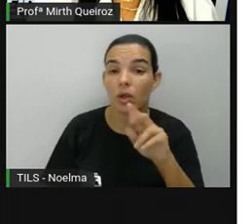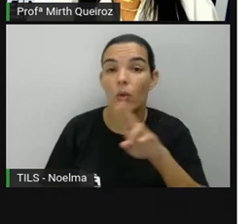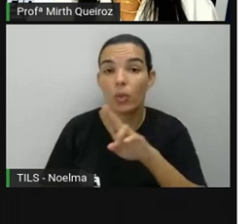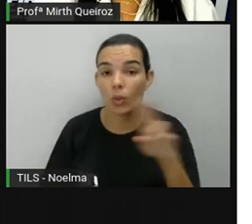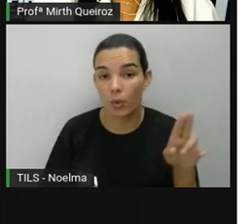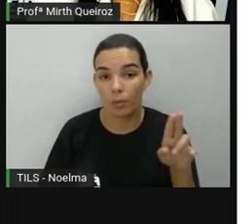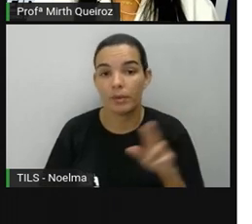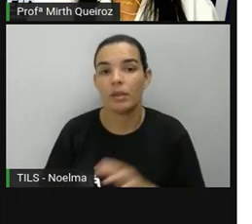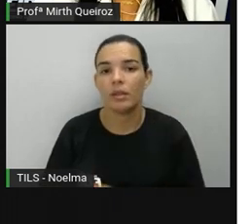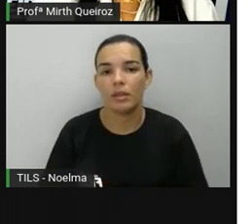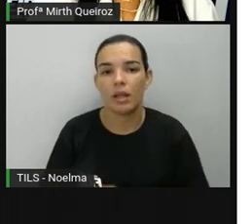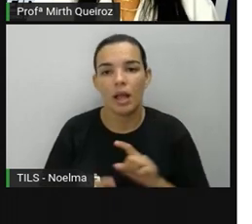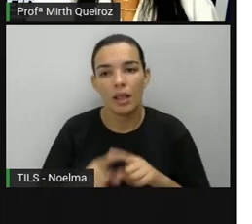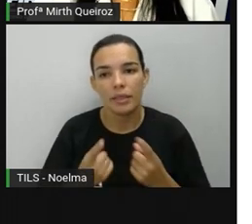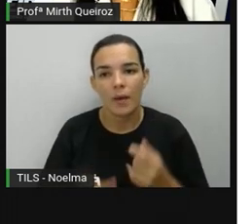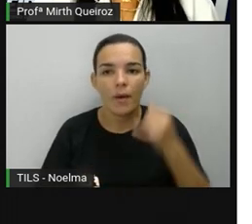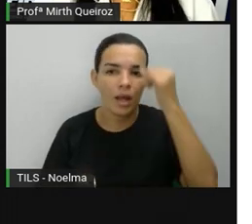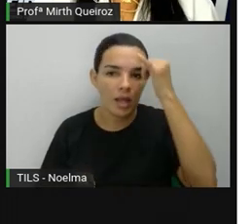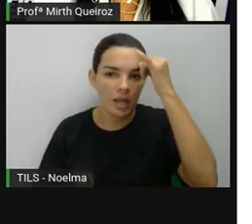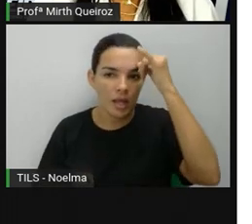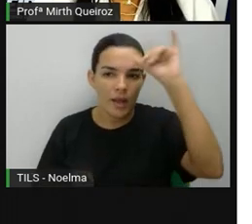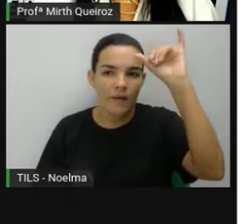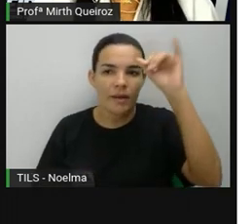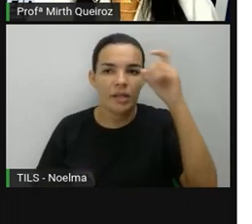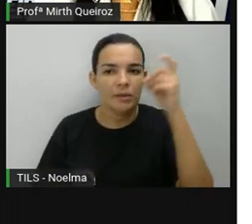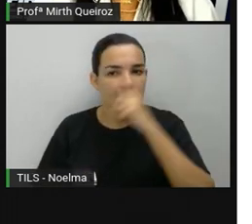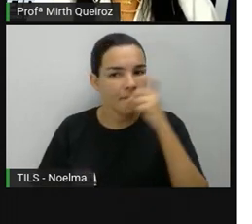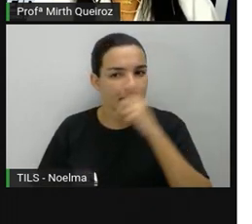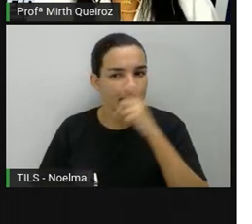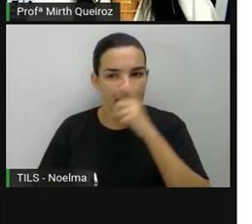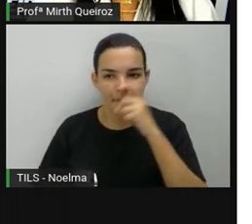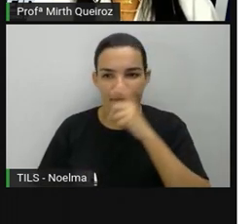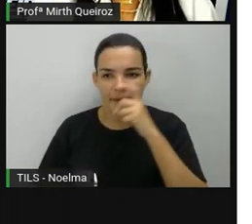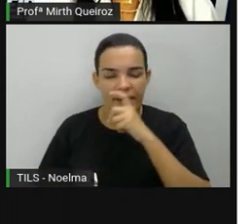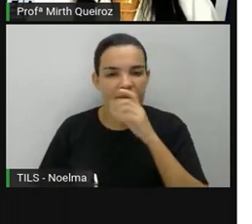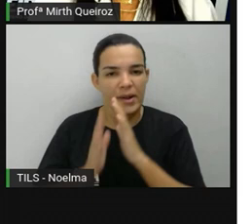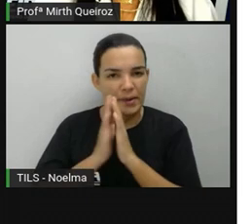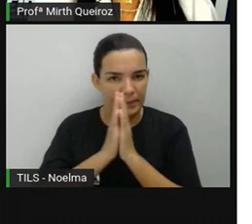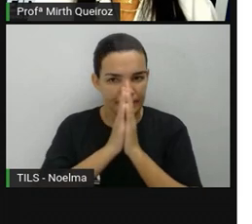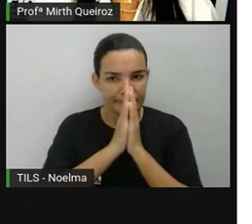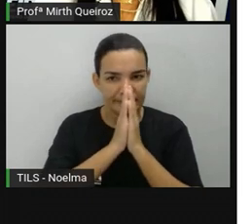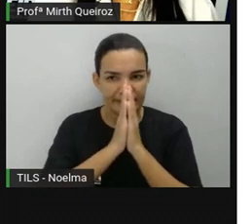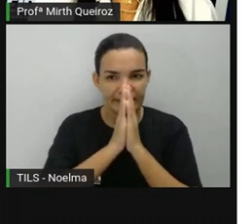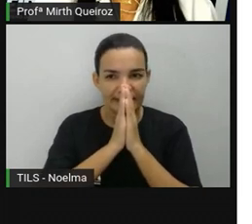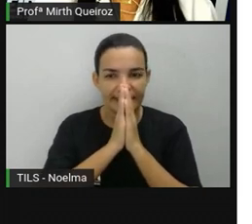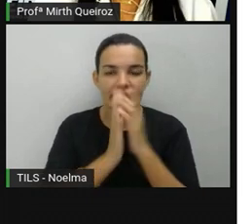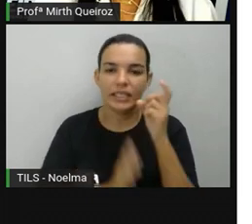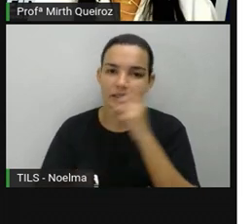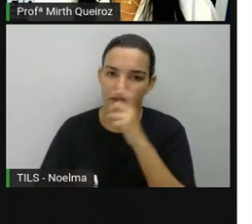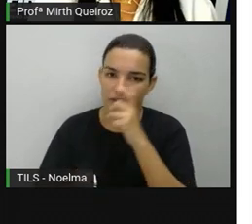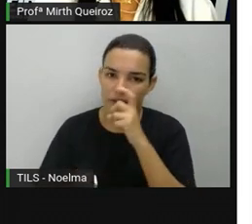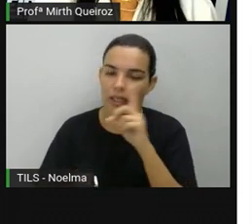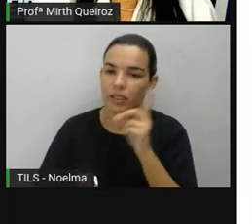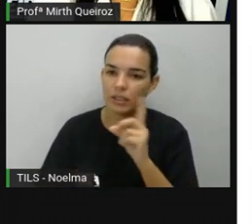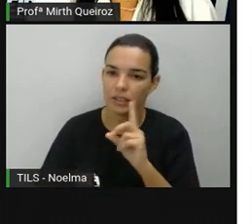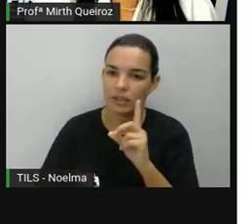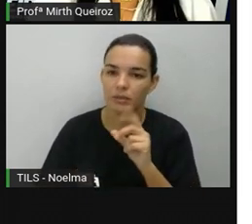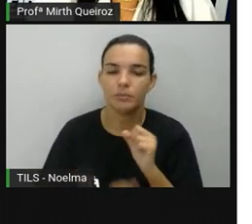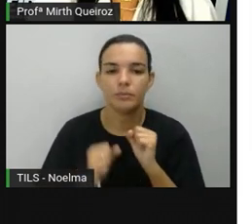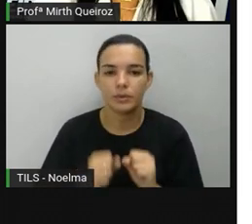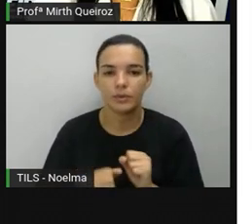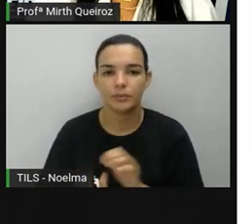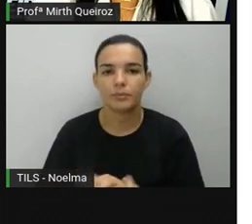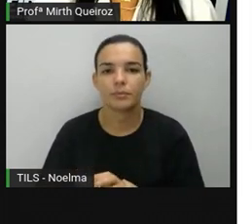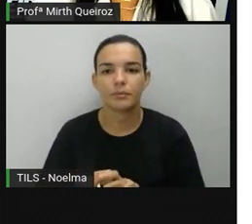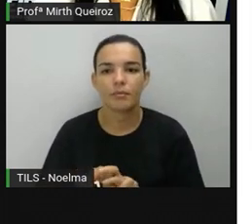do nosso nome, né? Então, nunca invente nada aí em redes sociais. Mentiras têm pernas curtas. Fora que se